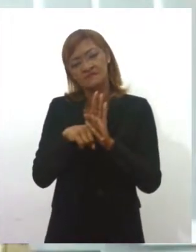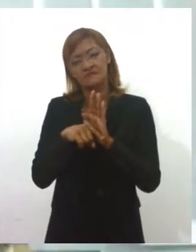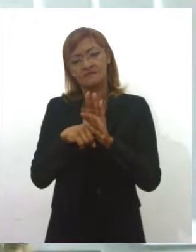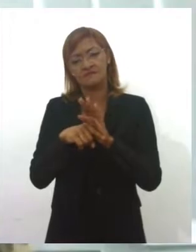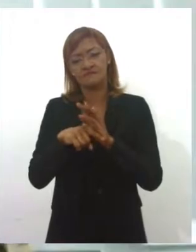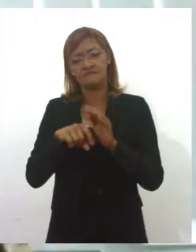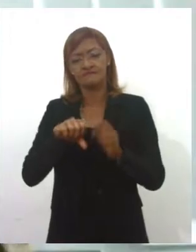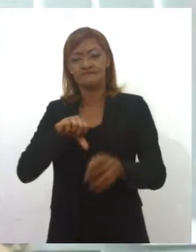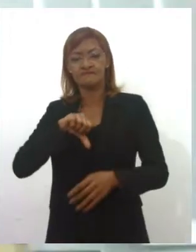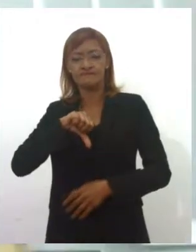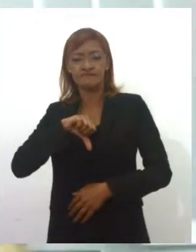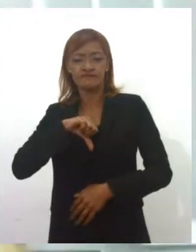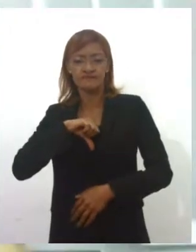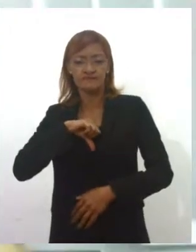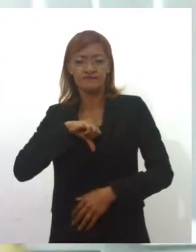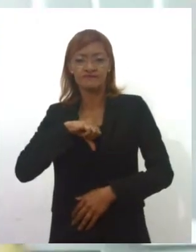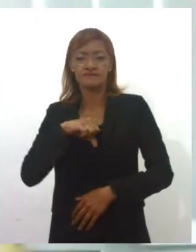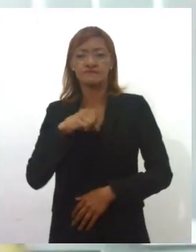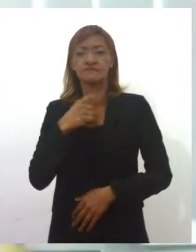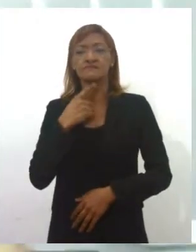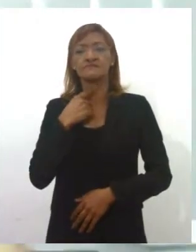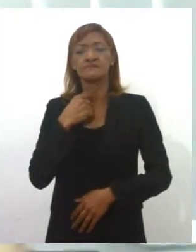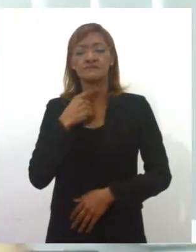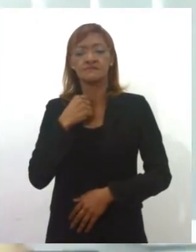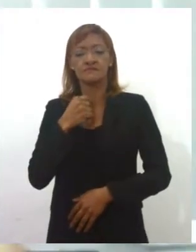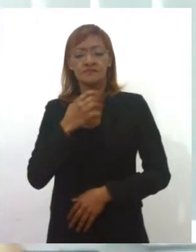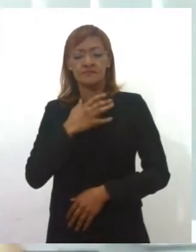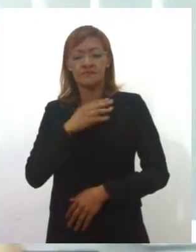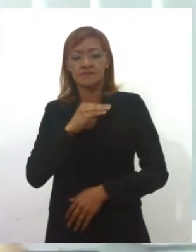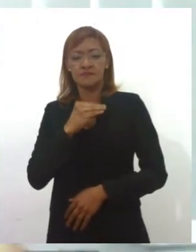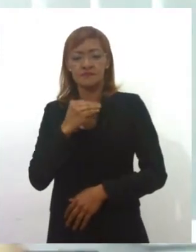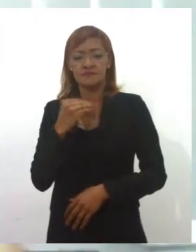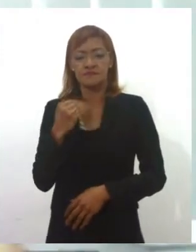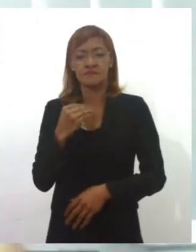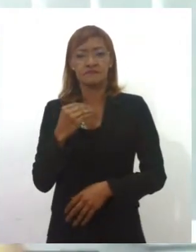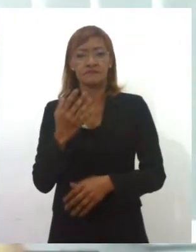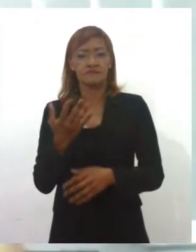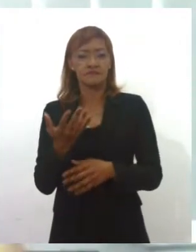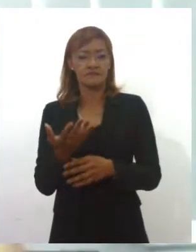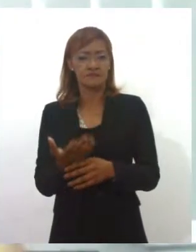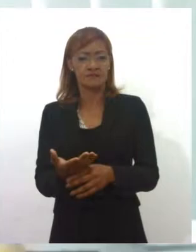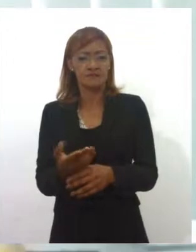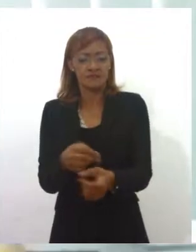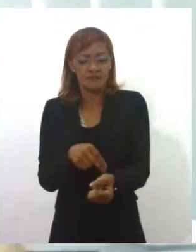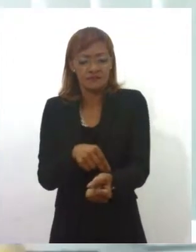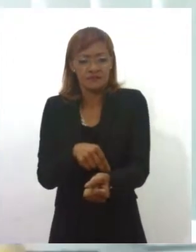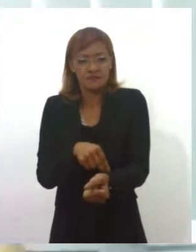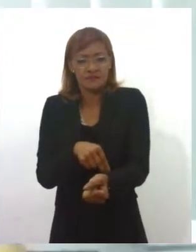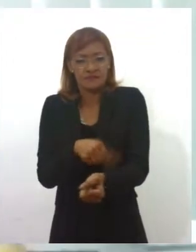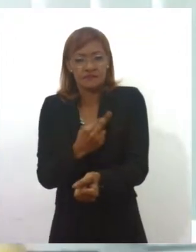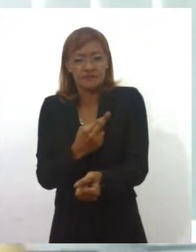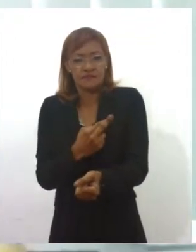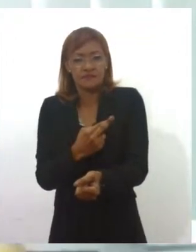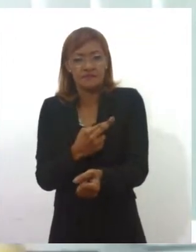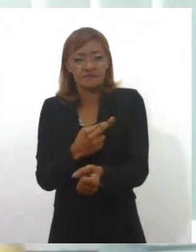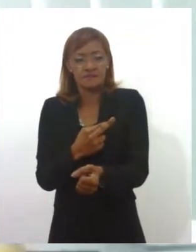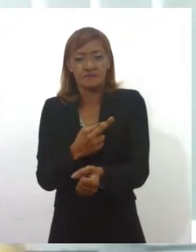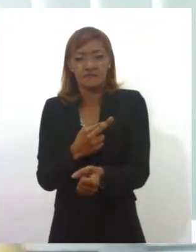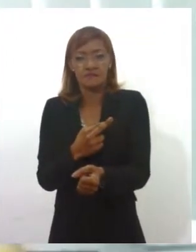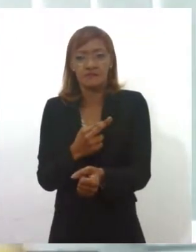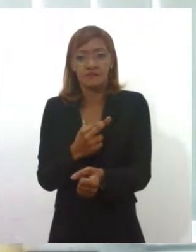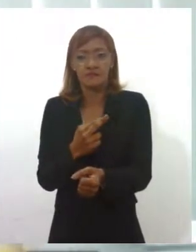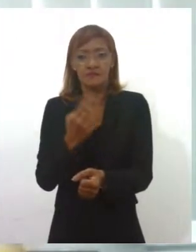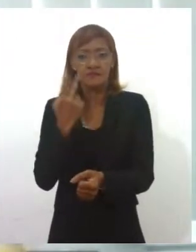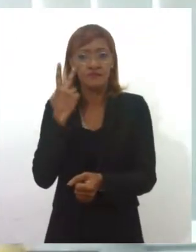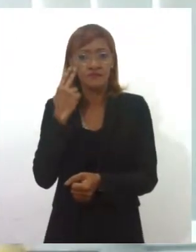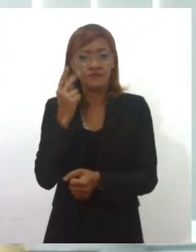vontade de muitas vezes de se matar de se cortar que aquele tirar aquele pedacinho de pele não é normal